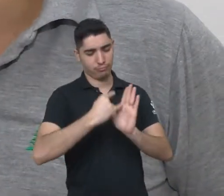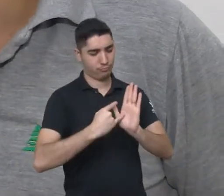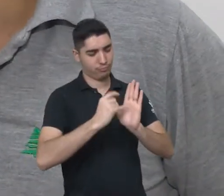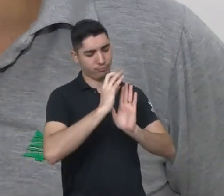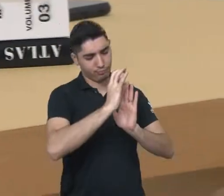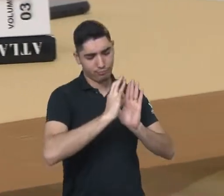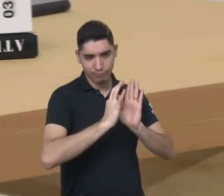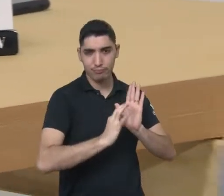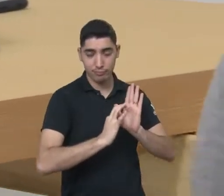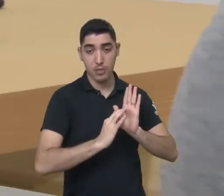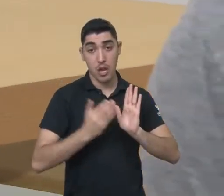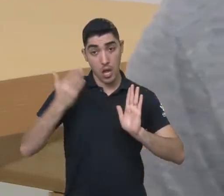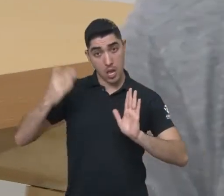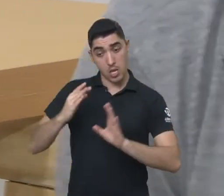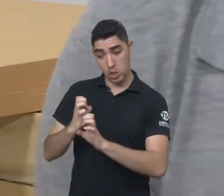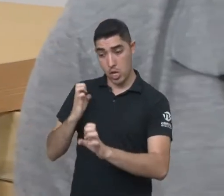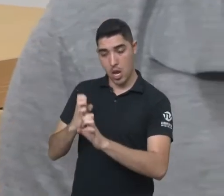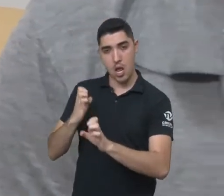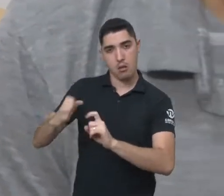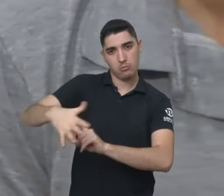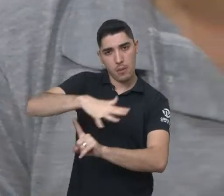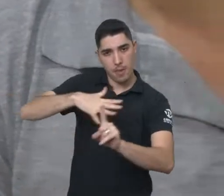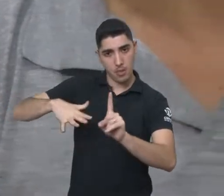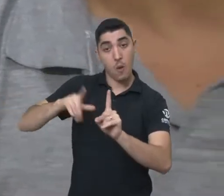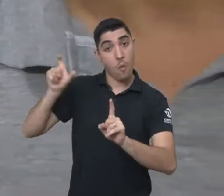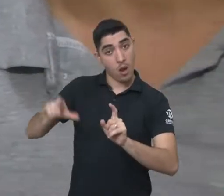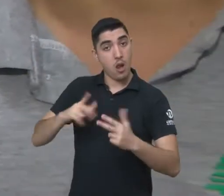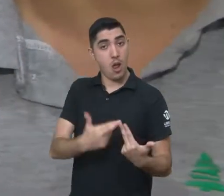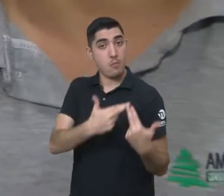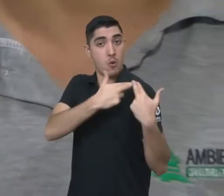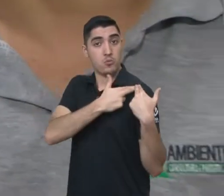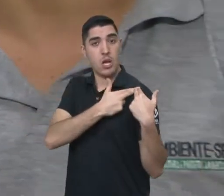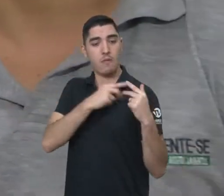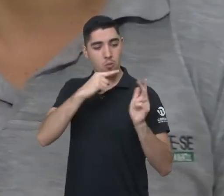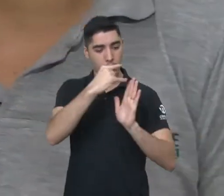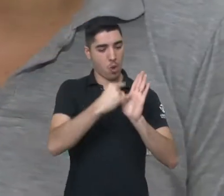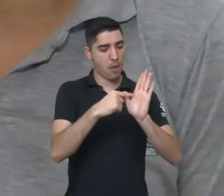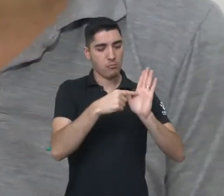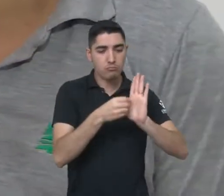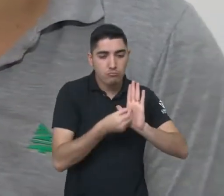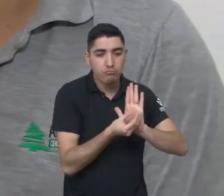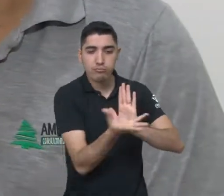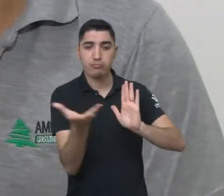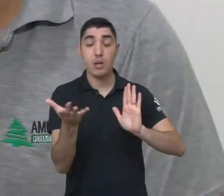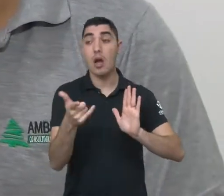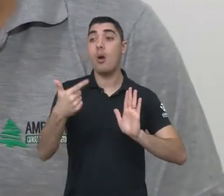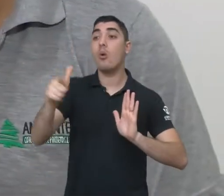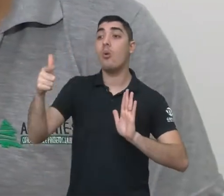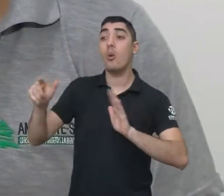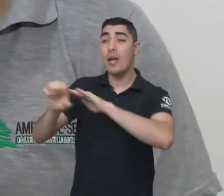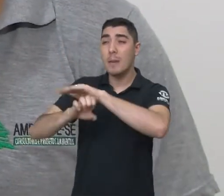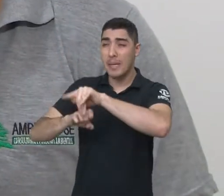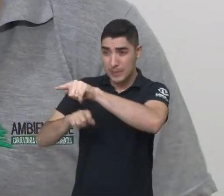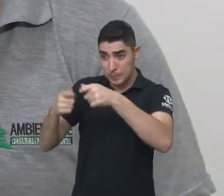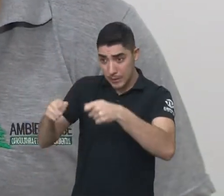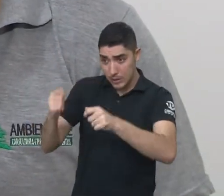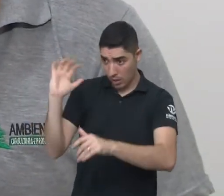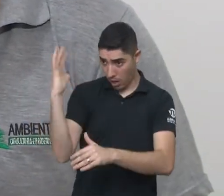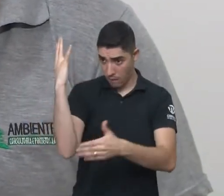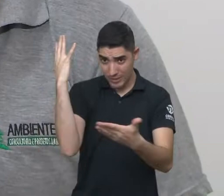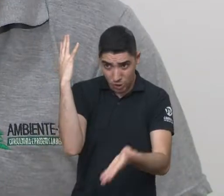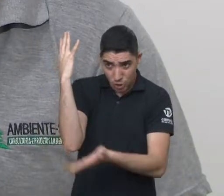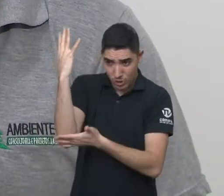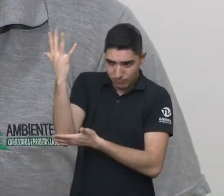esses laudos. Engenheiro ambiental, ele é um dos responsáveis por emitir esses documentos para empresas que precisam